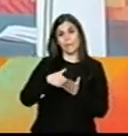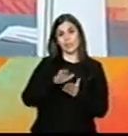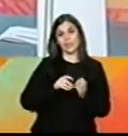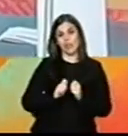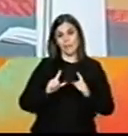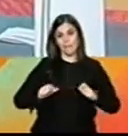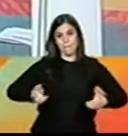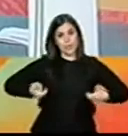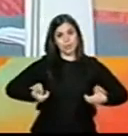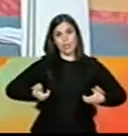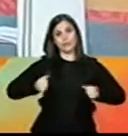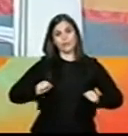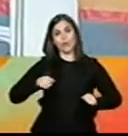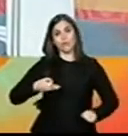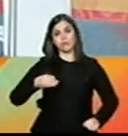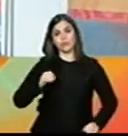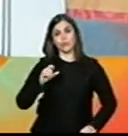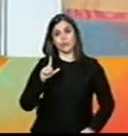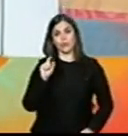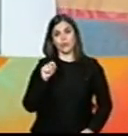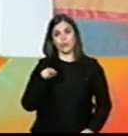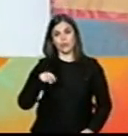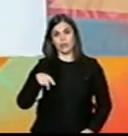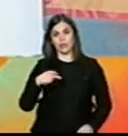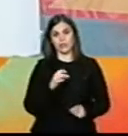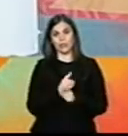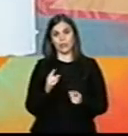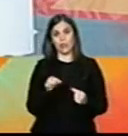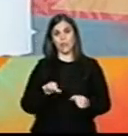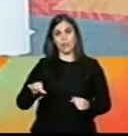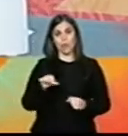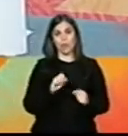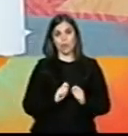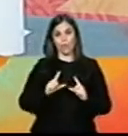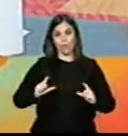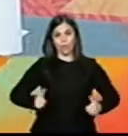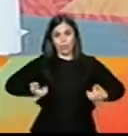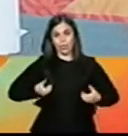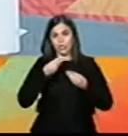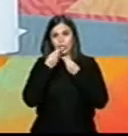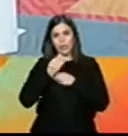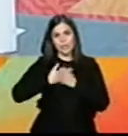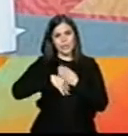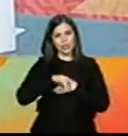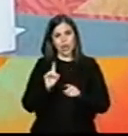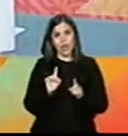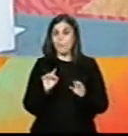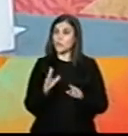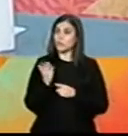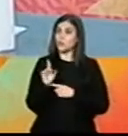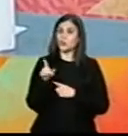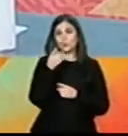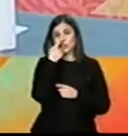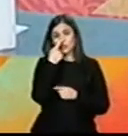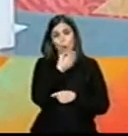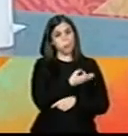própria polenta porque eu vou acompanhar com um molho de amendoim e, portanto, não vou sobrepor o sabor. Mas imagina, tu queres acompanhar a